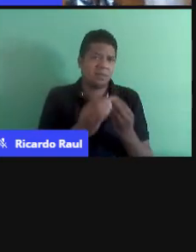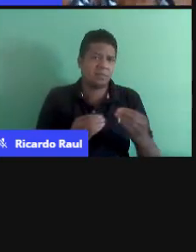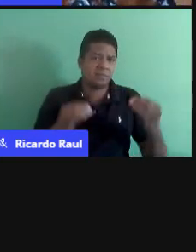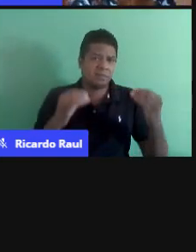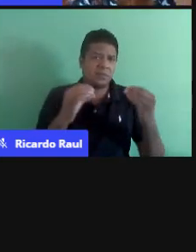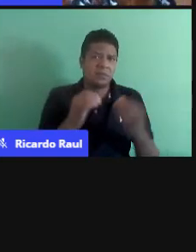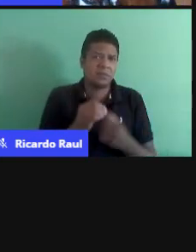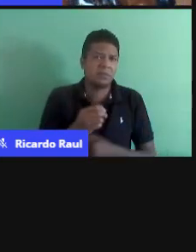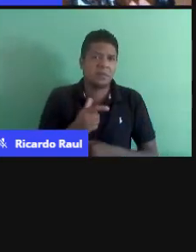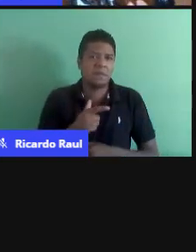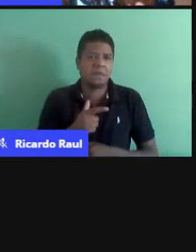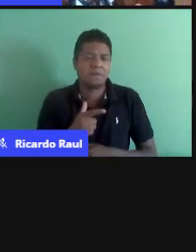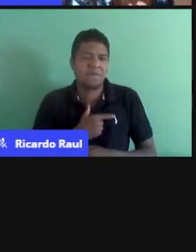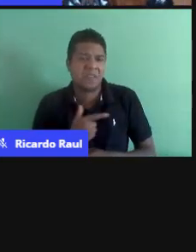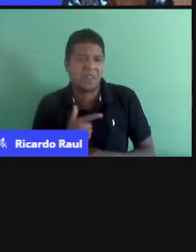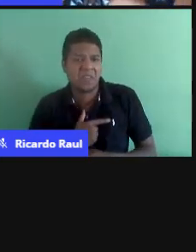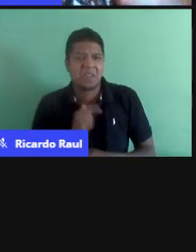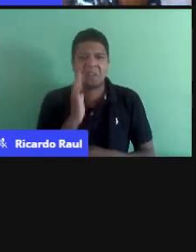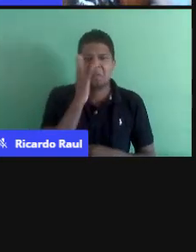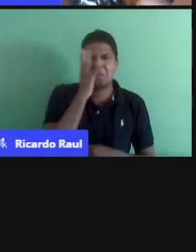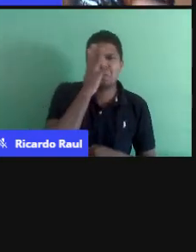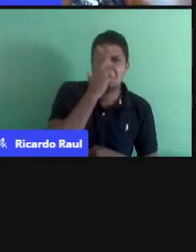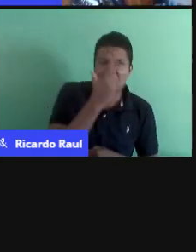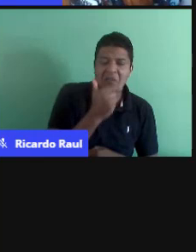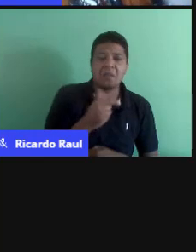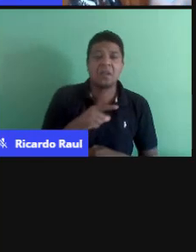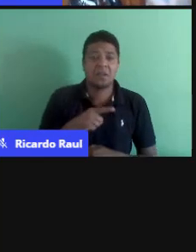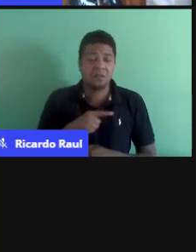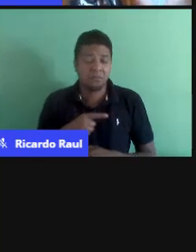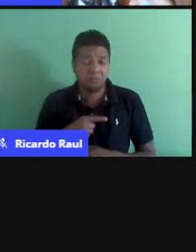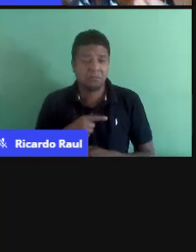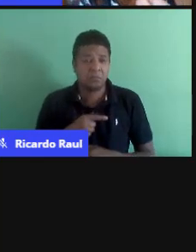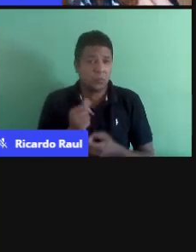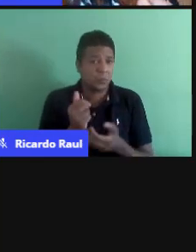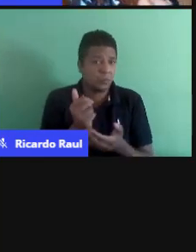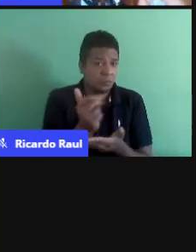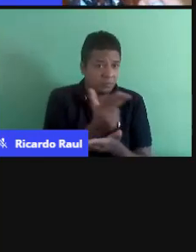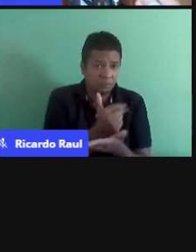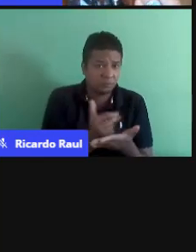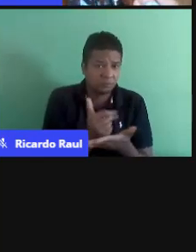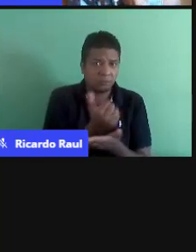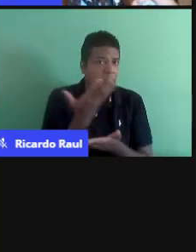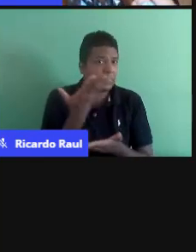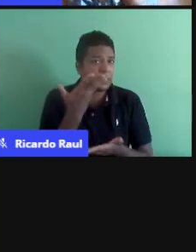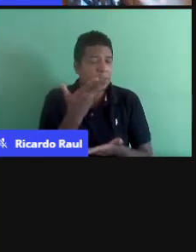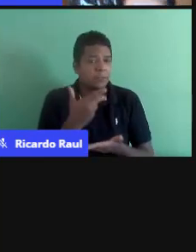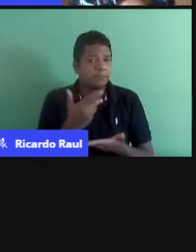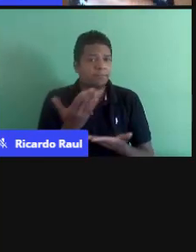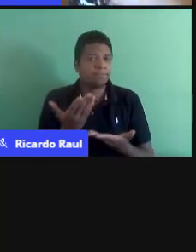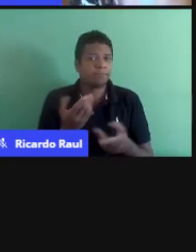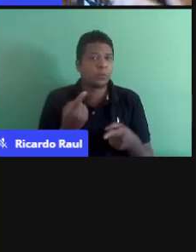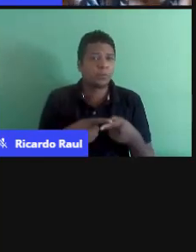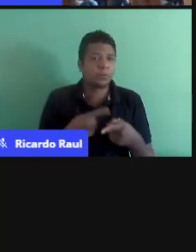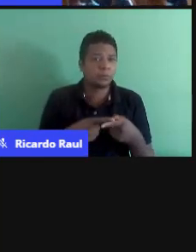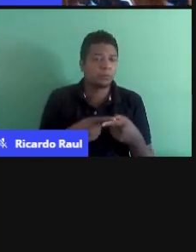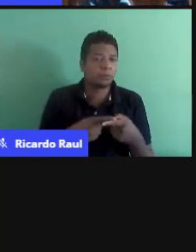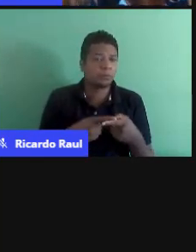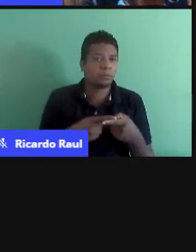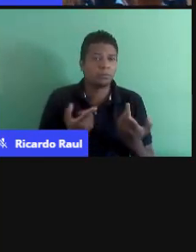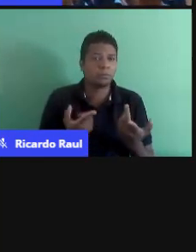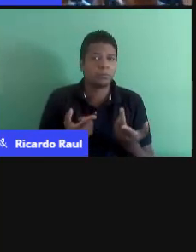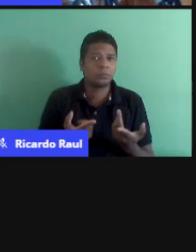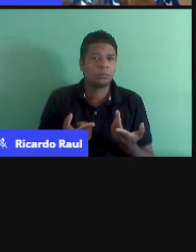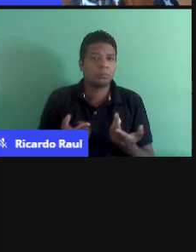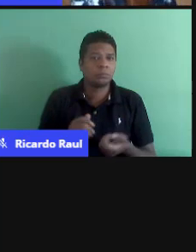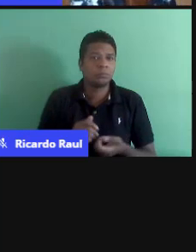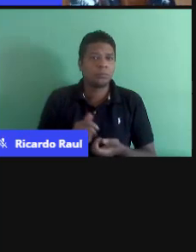existe bonito, existe o desenho, uma criação de uma criança. E até porque o desenho ele não tem que